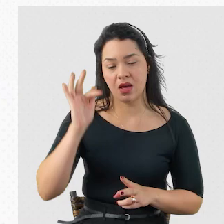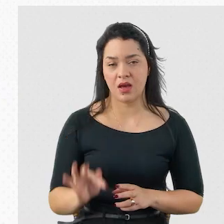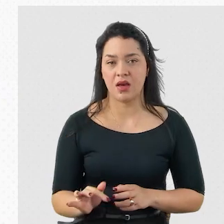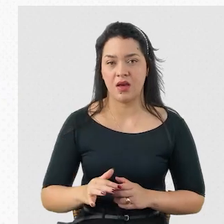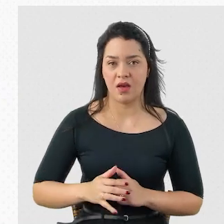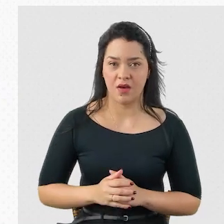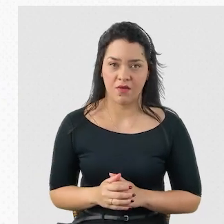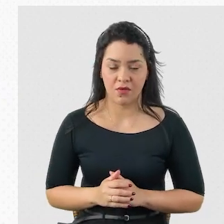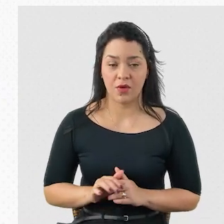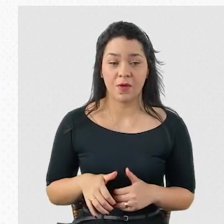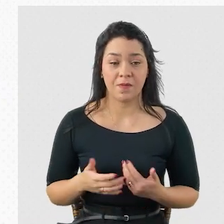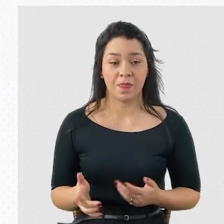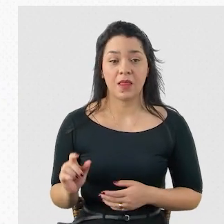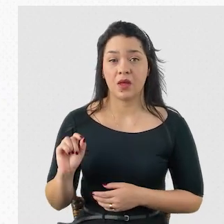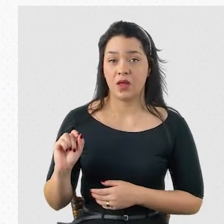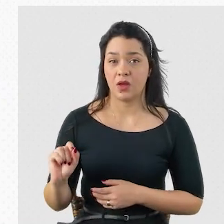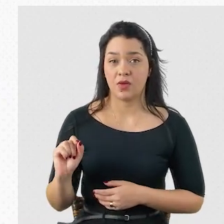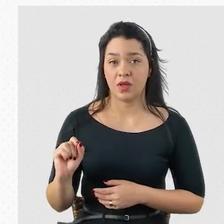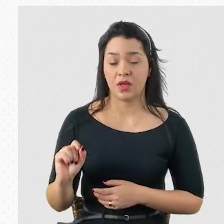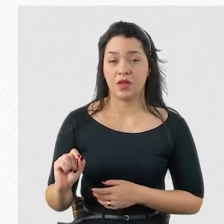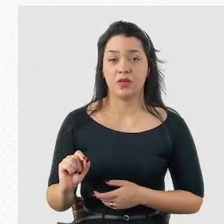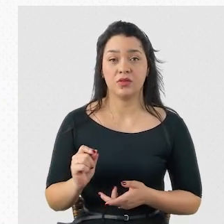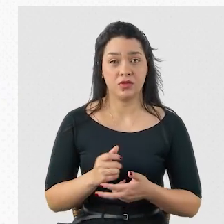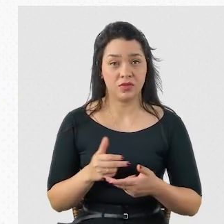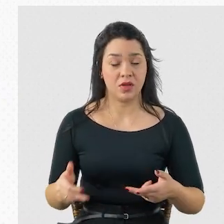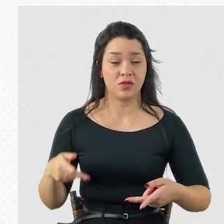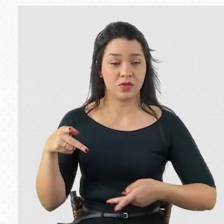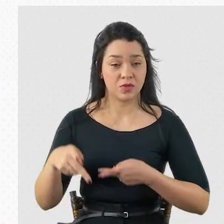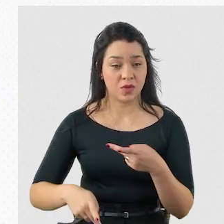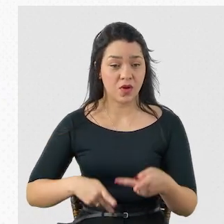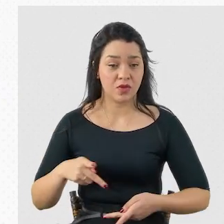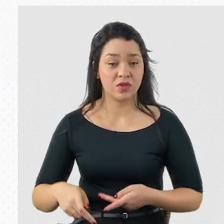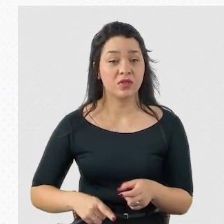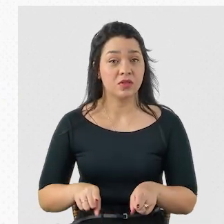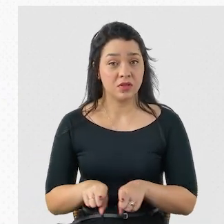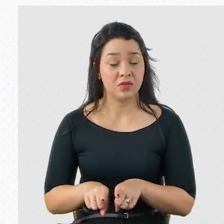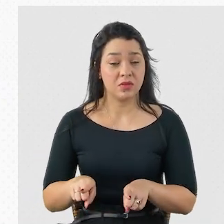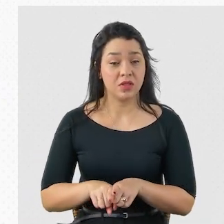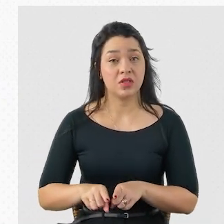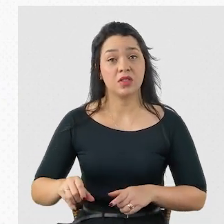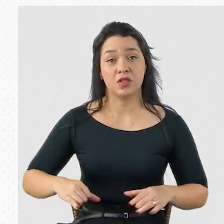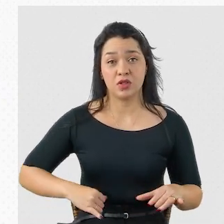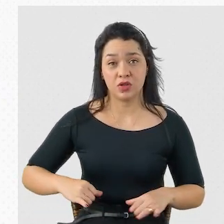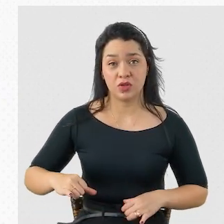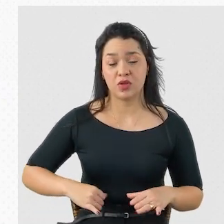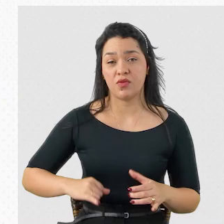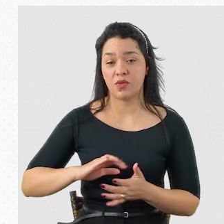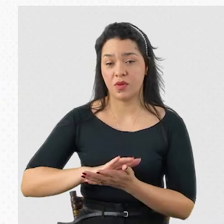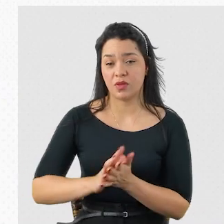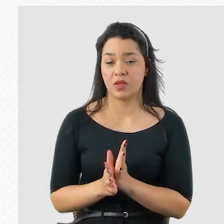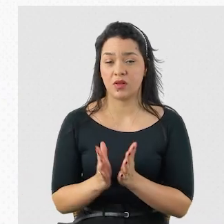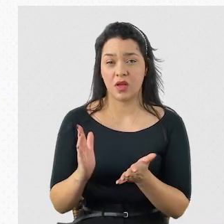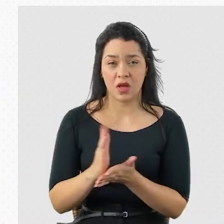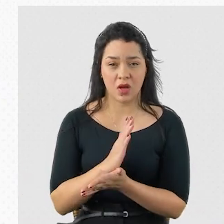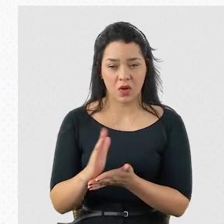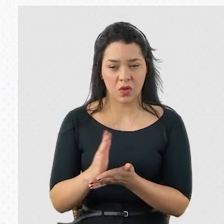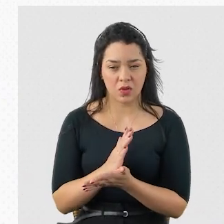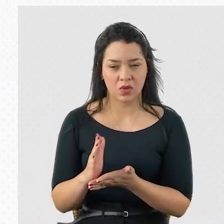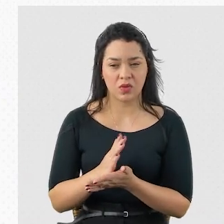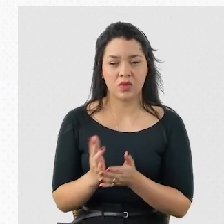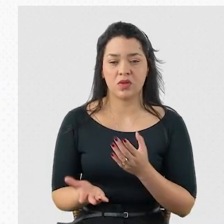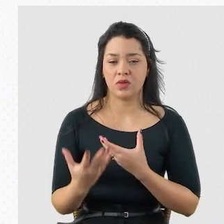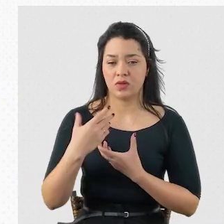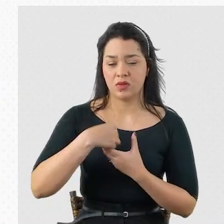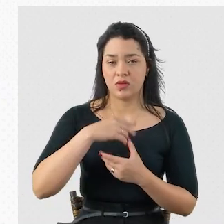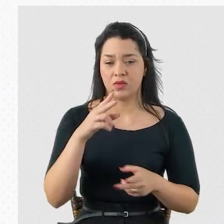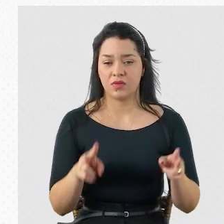passo. A gente vai atrás dos povos que foram oprimidos, que ainda são oprimidos e que sofrem preconceitos. Alguns artistas incorporam